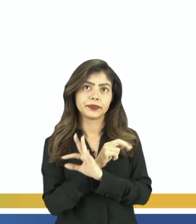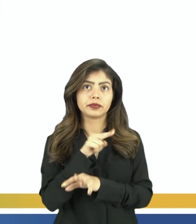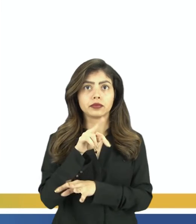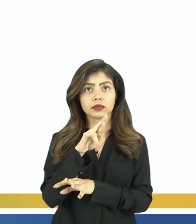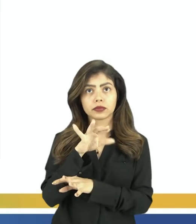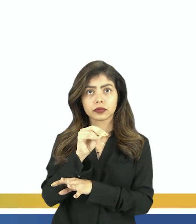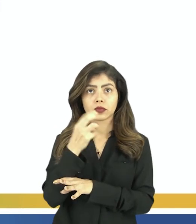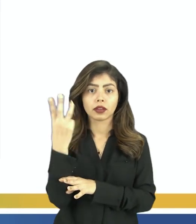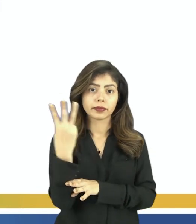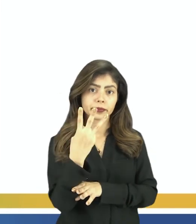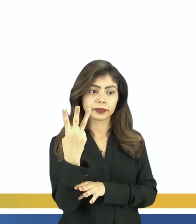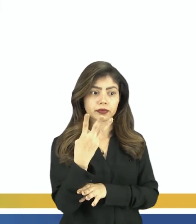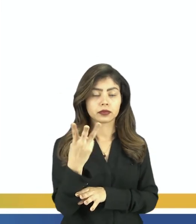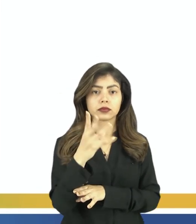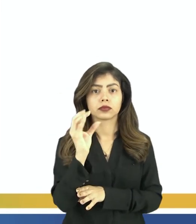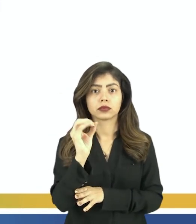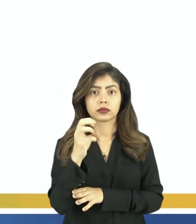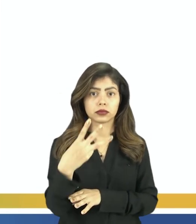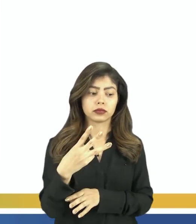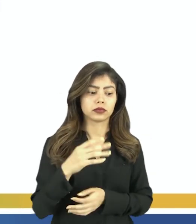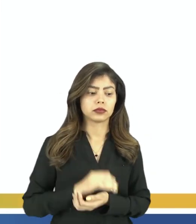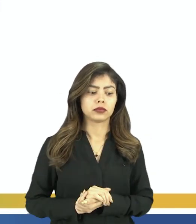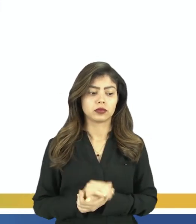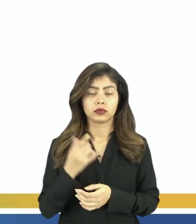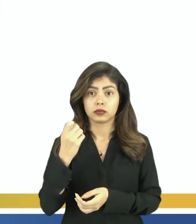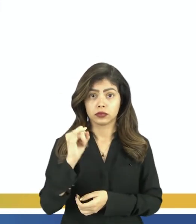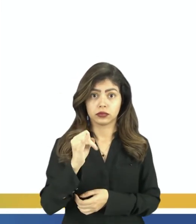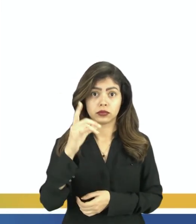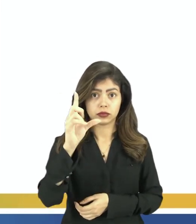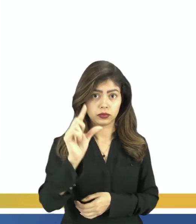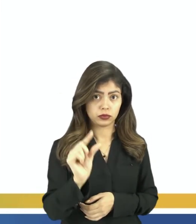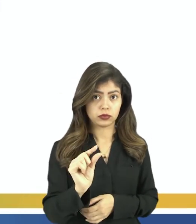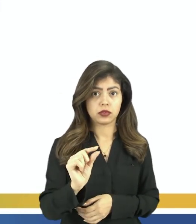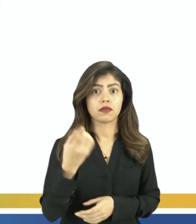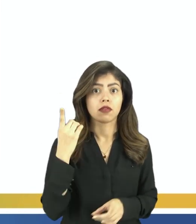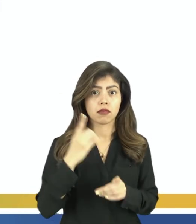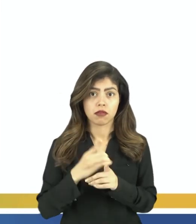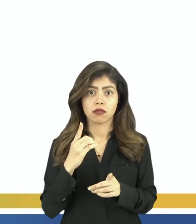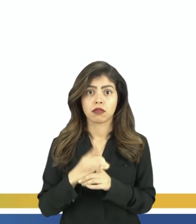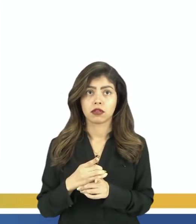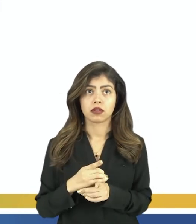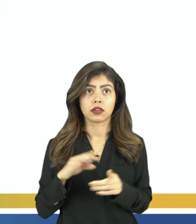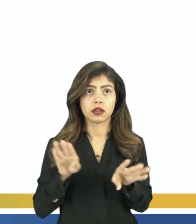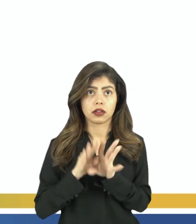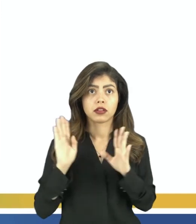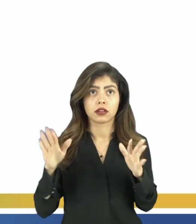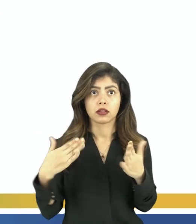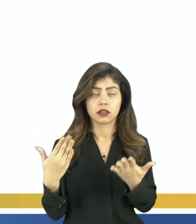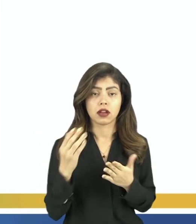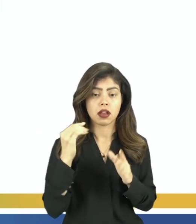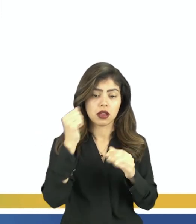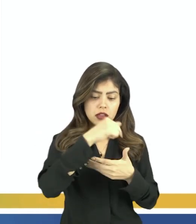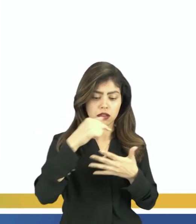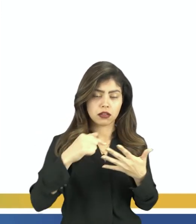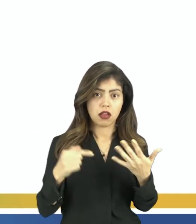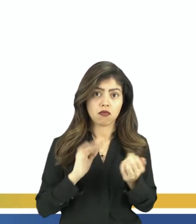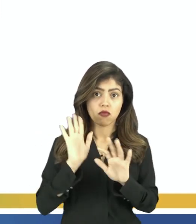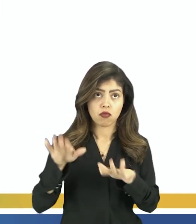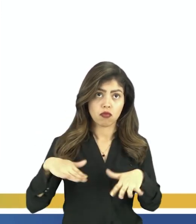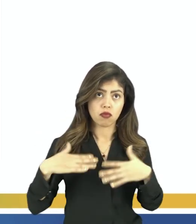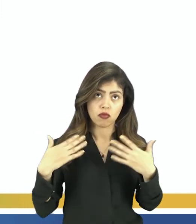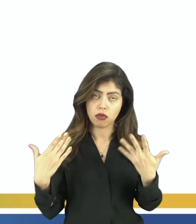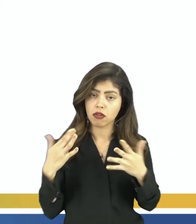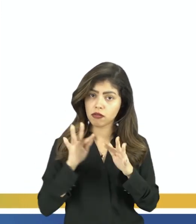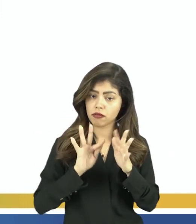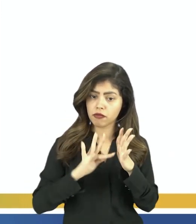a gente tem 3 oxigênio. Se diminuiu, a gente vai identificar aqui, ó, nas alternativas, qual